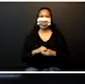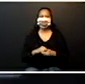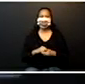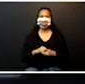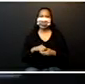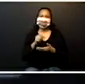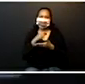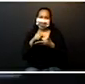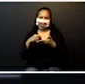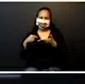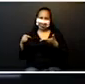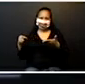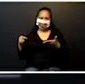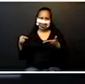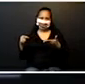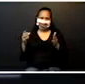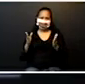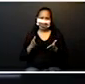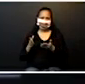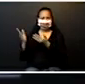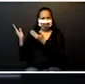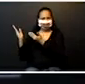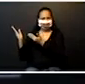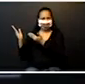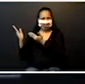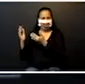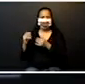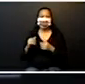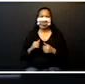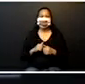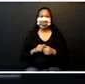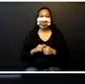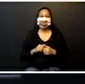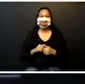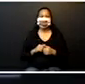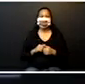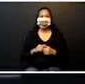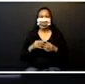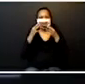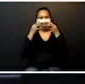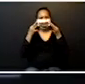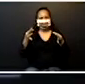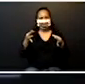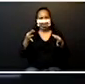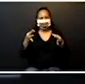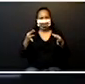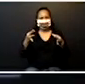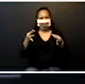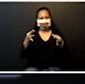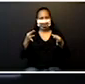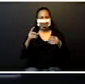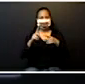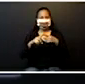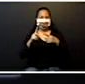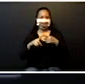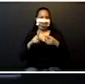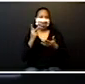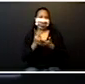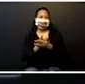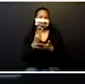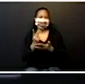ortografar. No ortografar, gente, eu gostaria de chamar a atenção porque é um erro muito